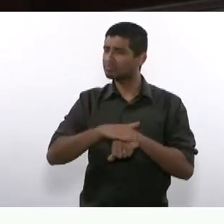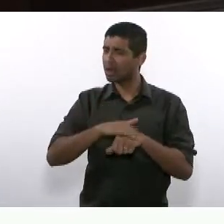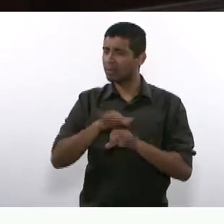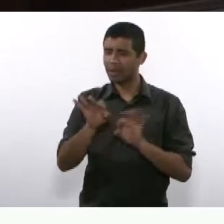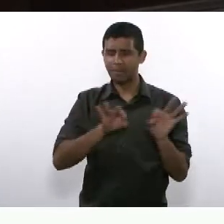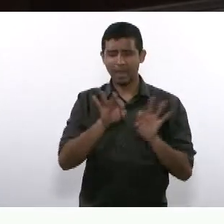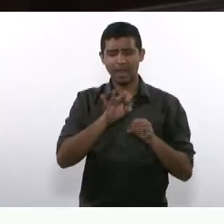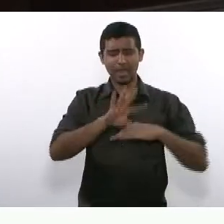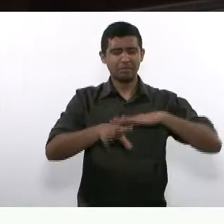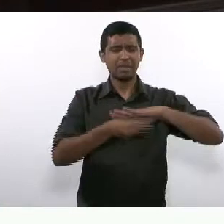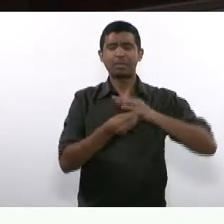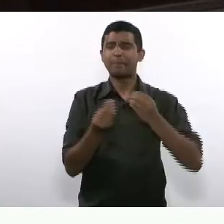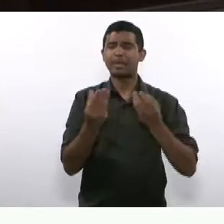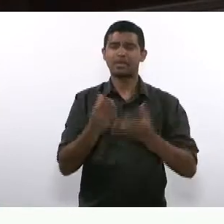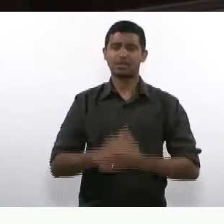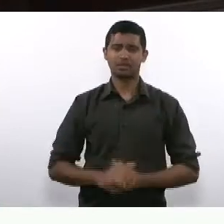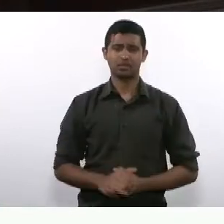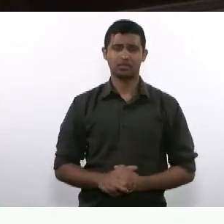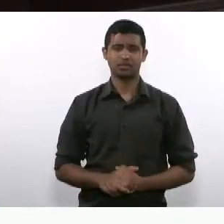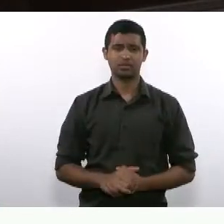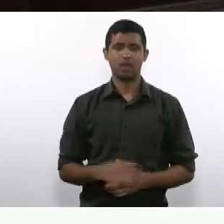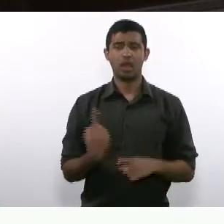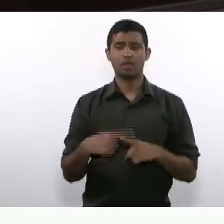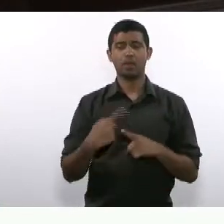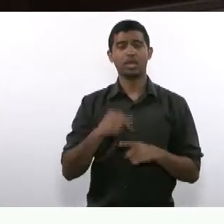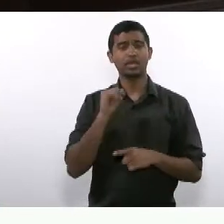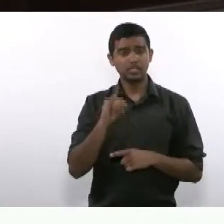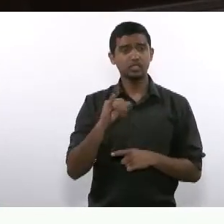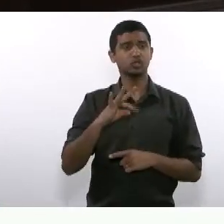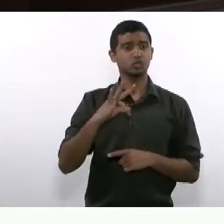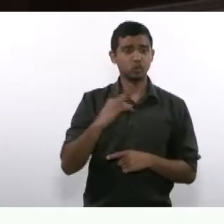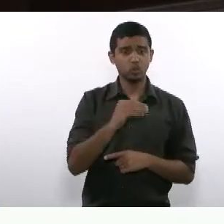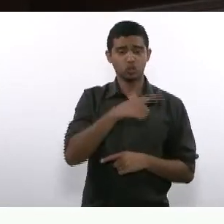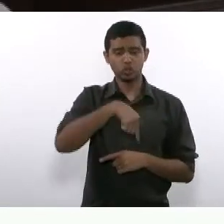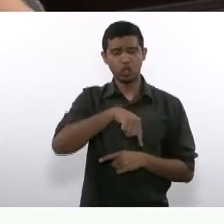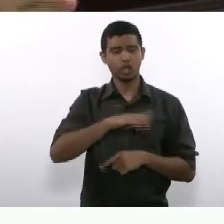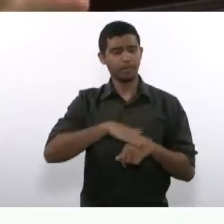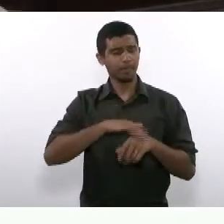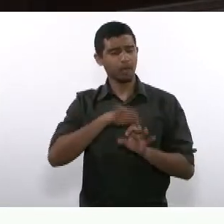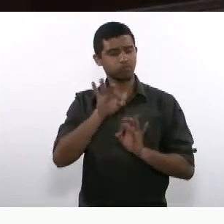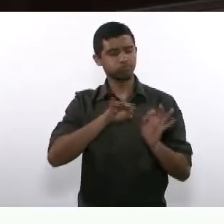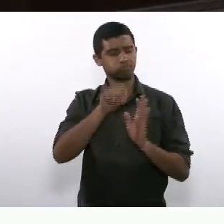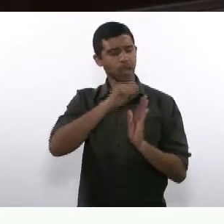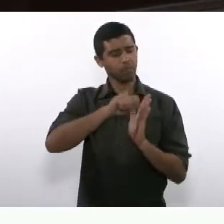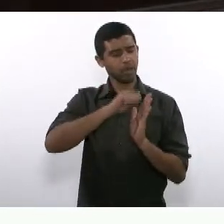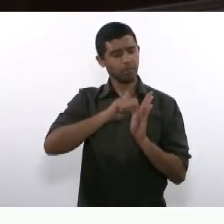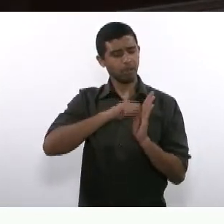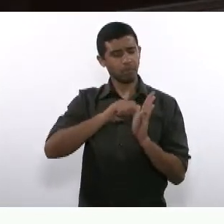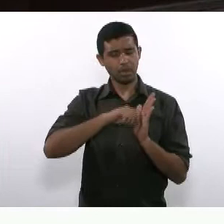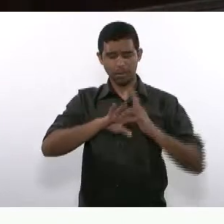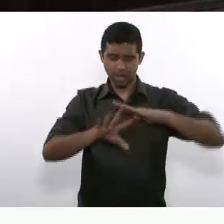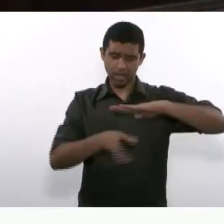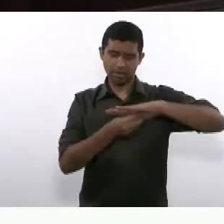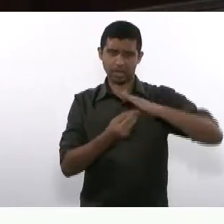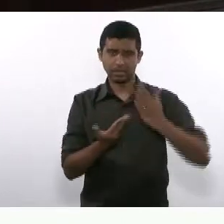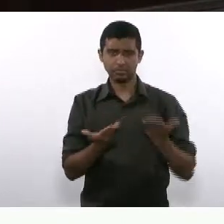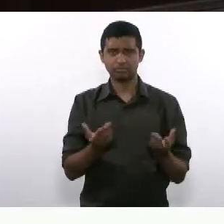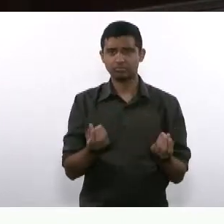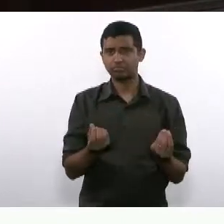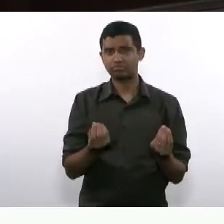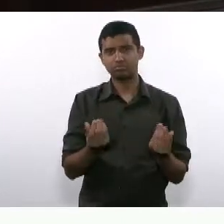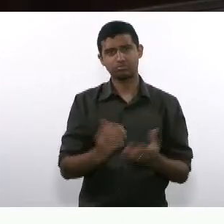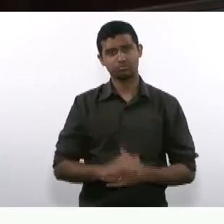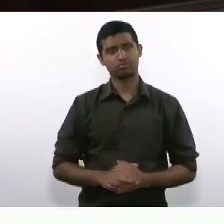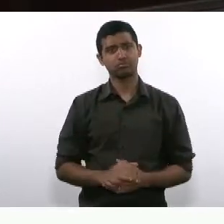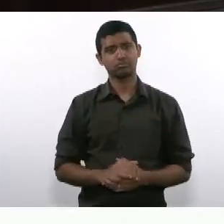Não? Porque se todas as emendas que a gente faz, a não ser com raríssimas exceções, daqueles